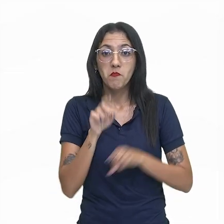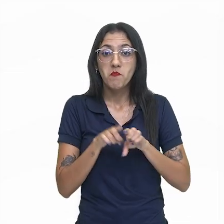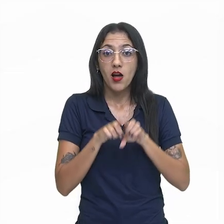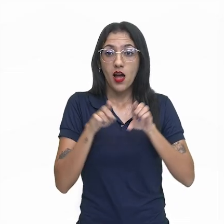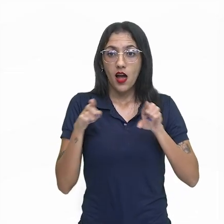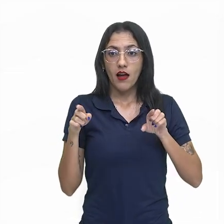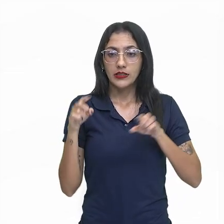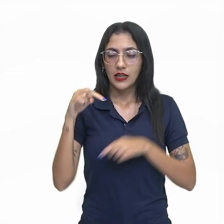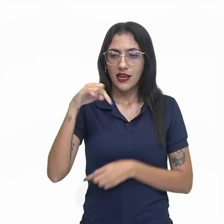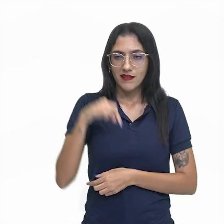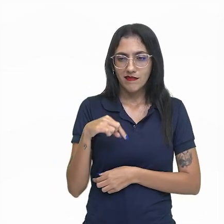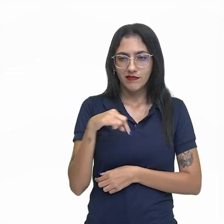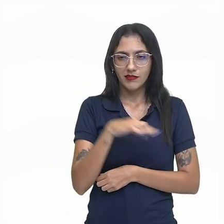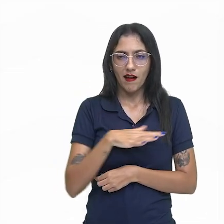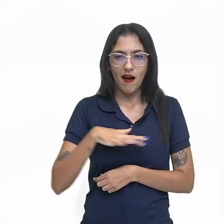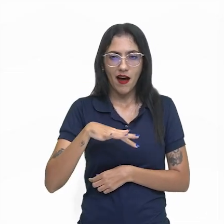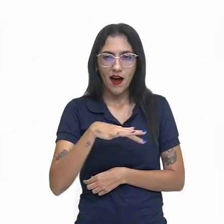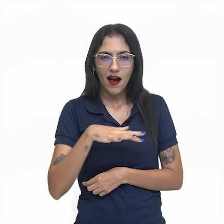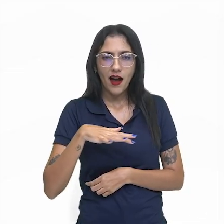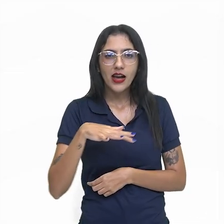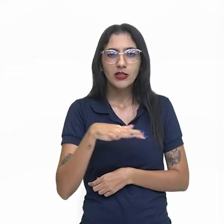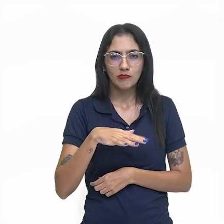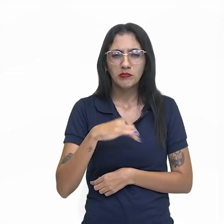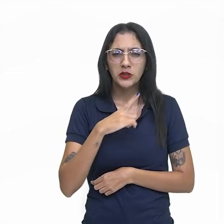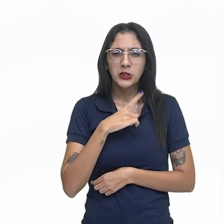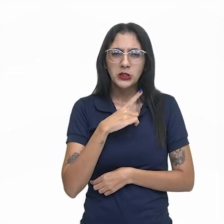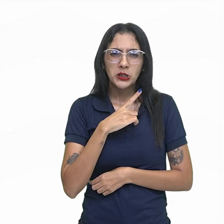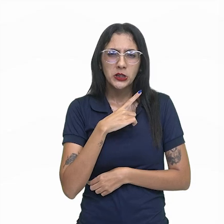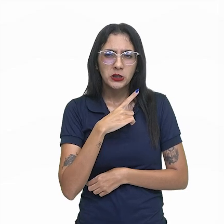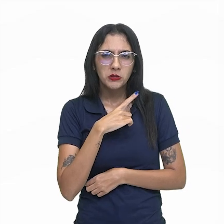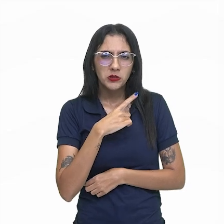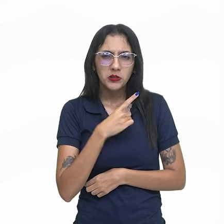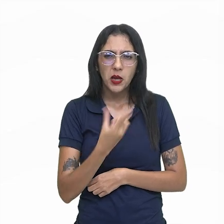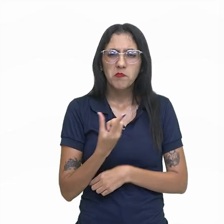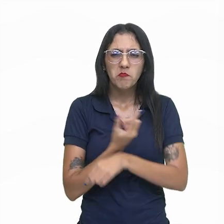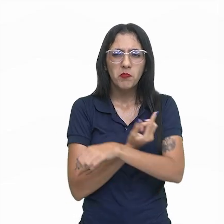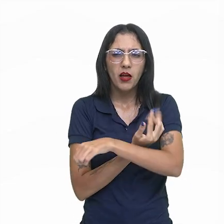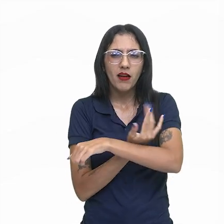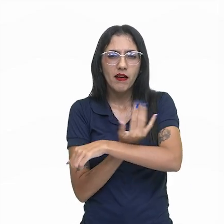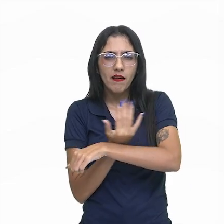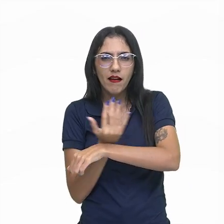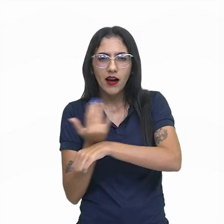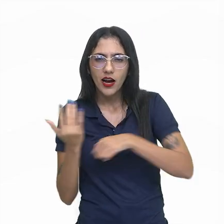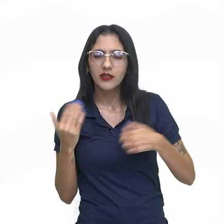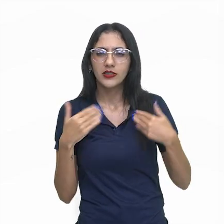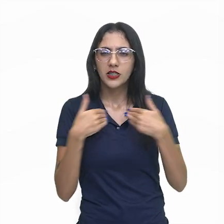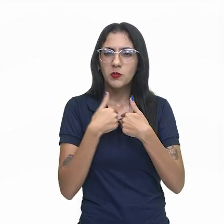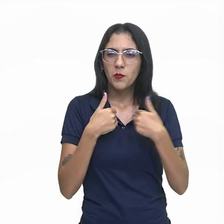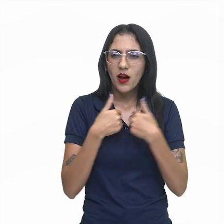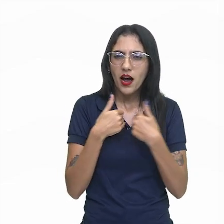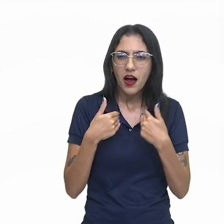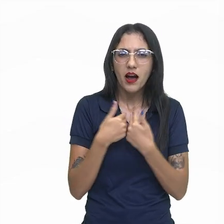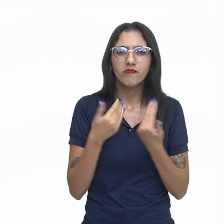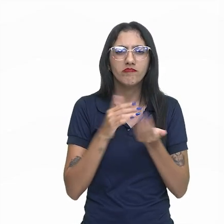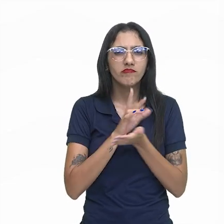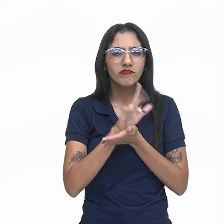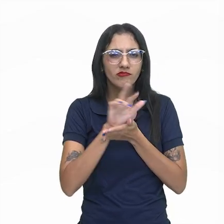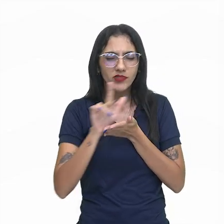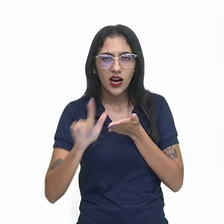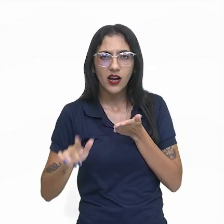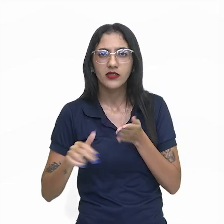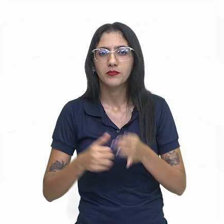na planície, tinha de cor plantas e animais, buracos e pedras. Os